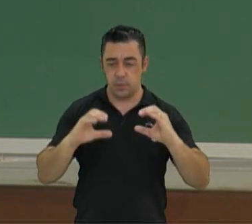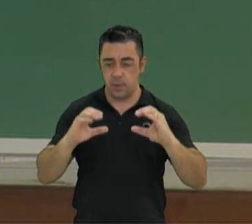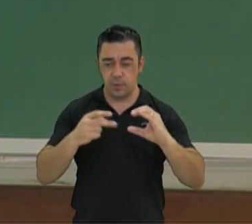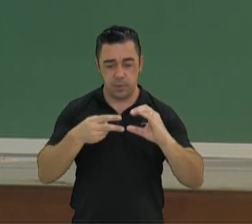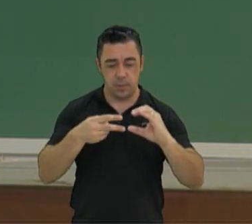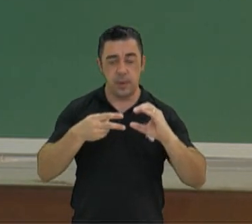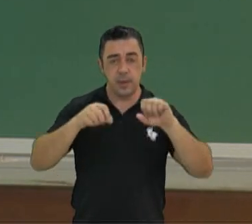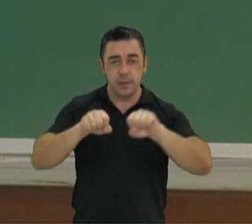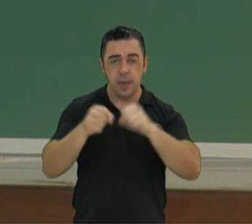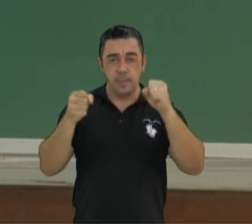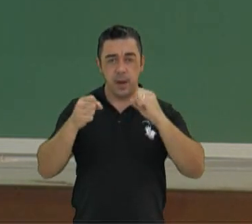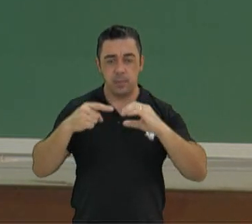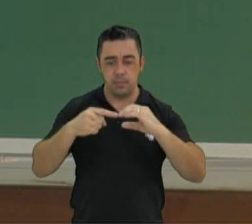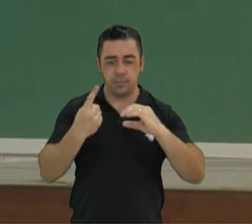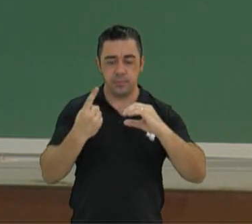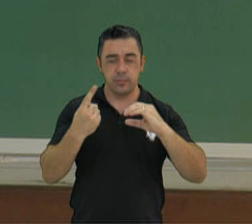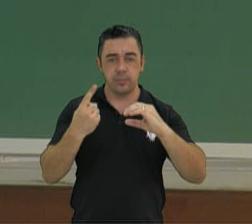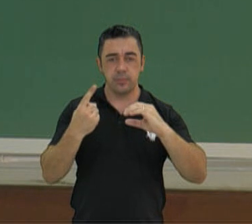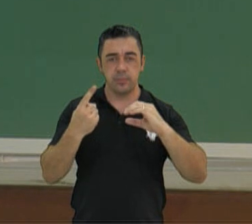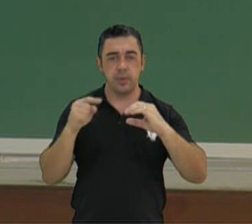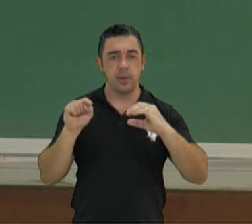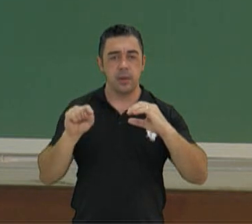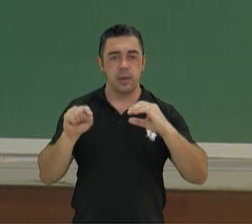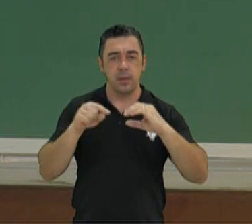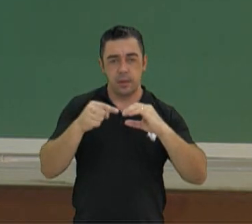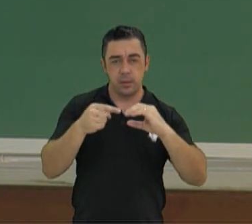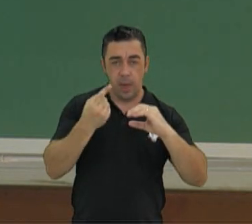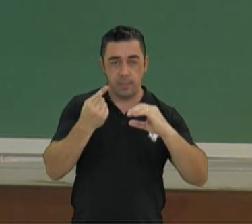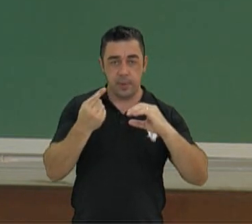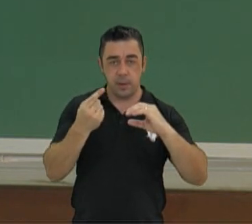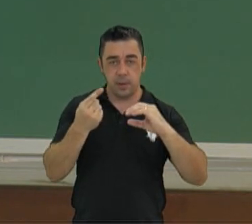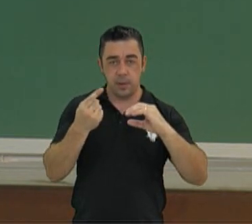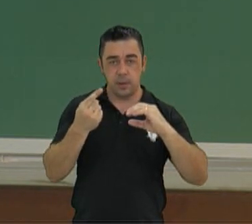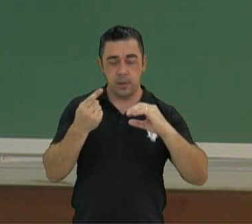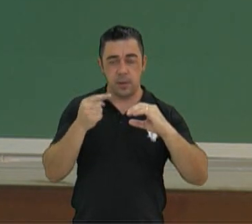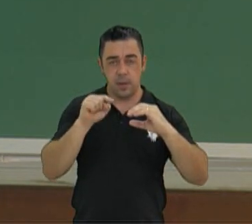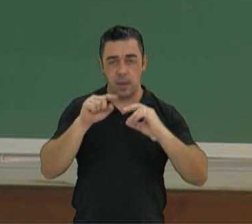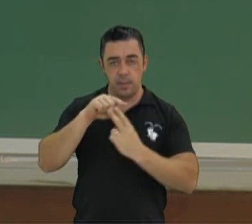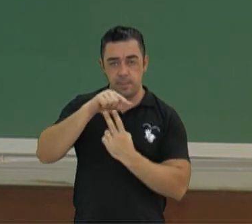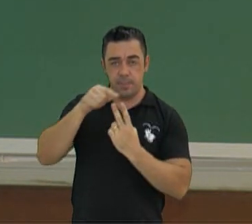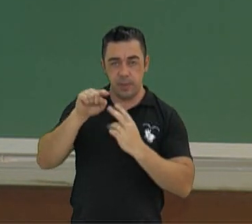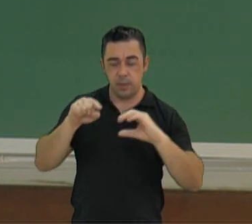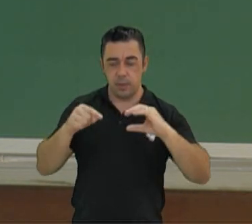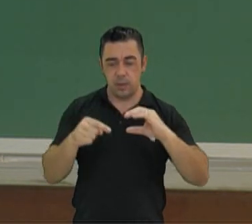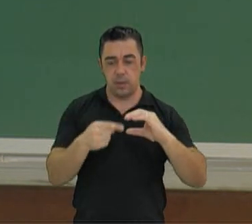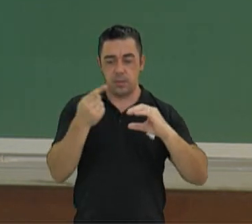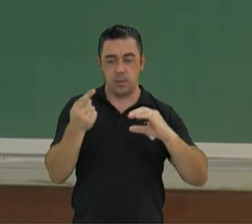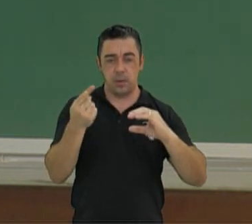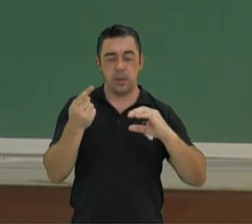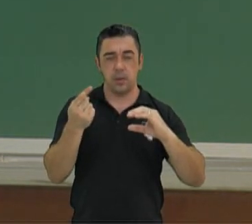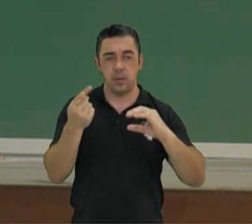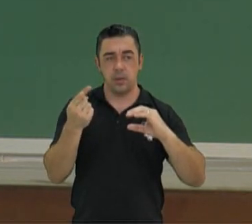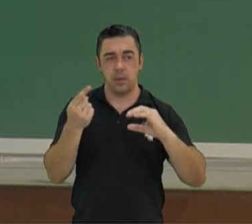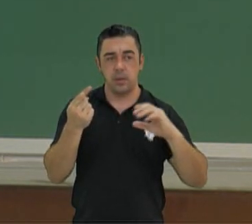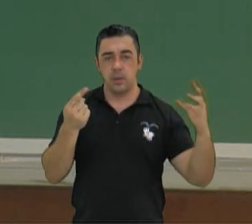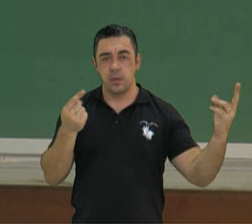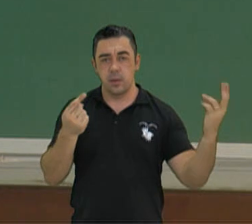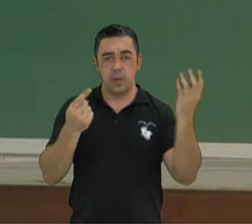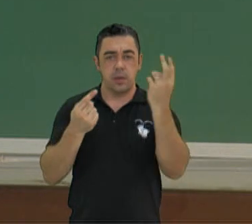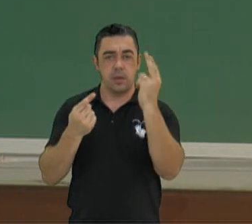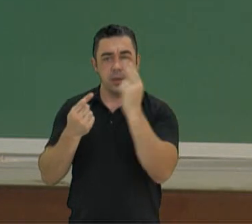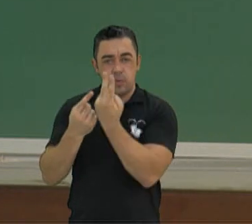são rompidas e no lugar a dupla ligação é rompida, a ligação π da ligação é rompida e o